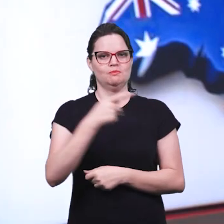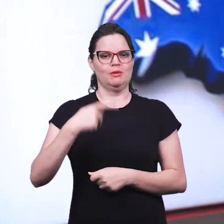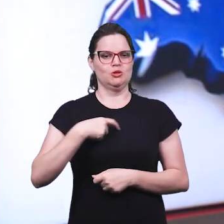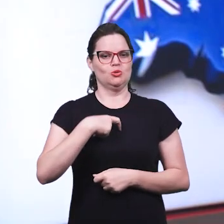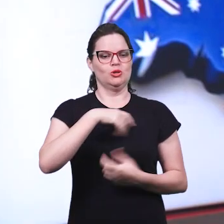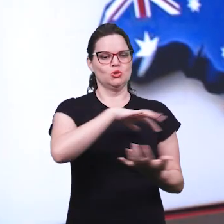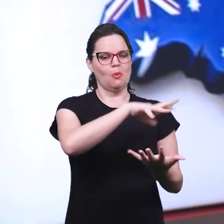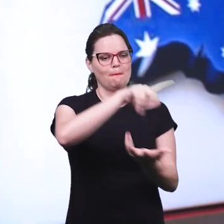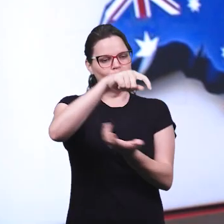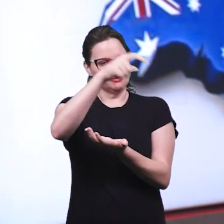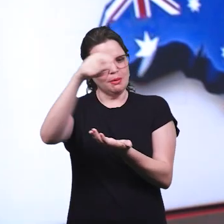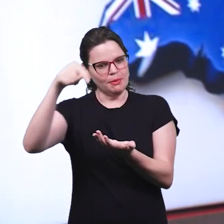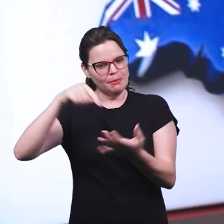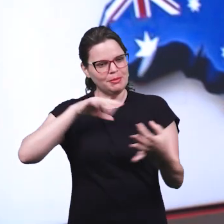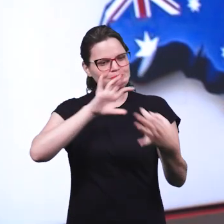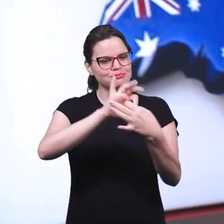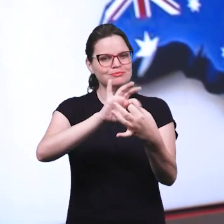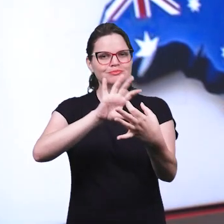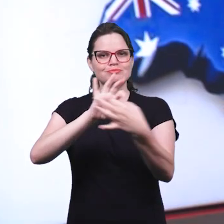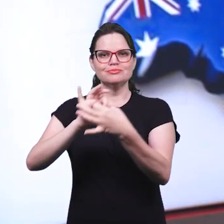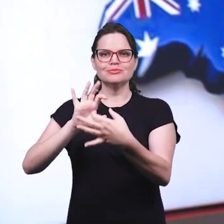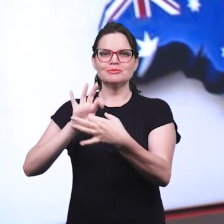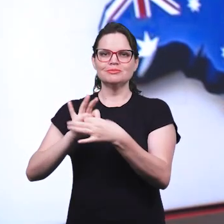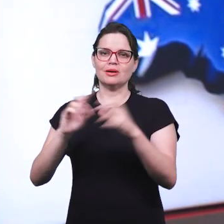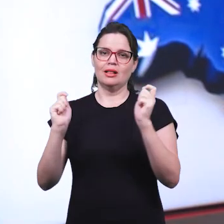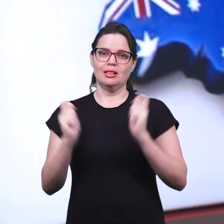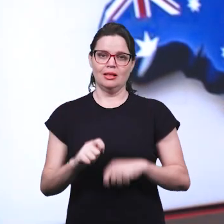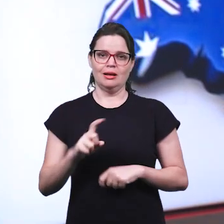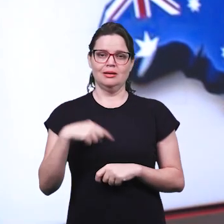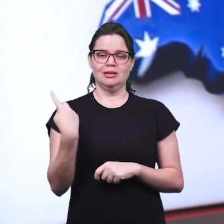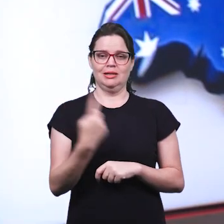mundo. E nós